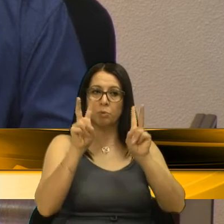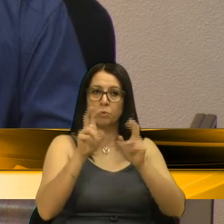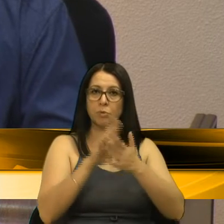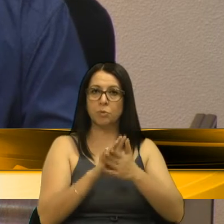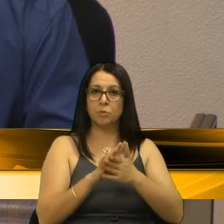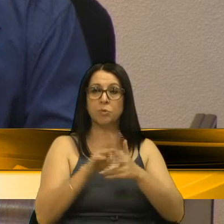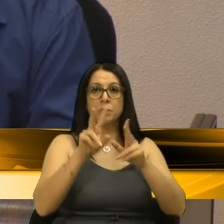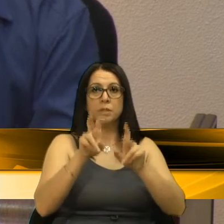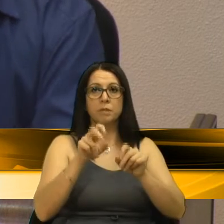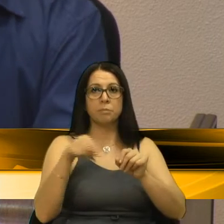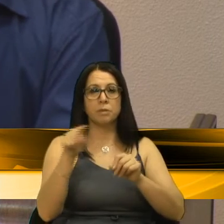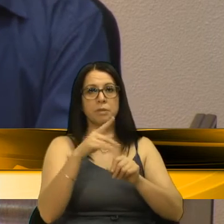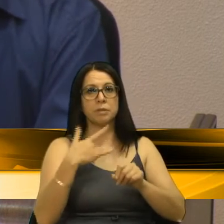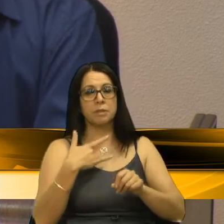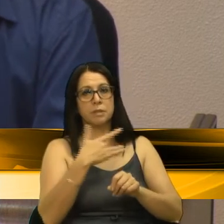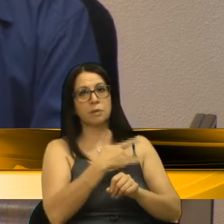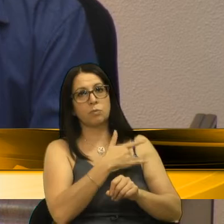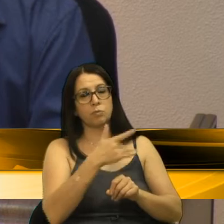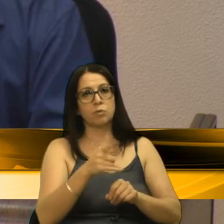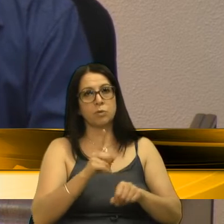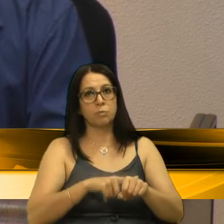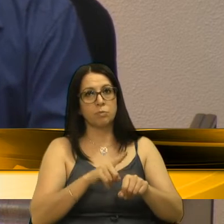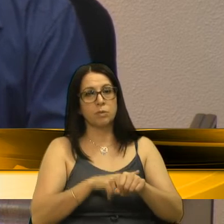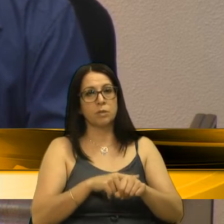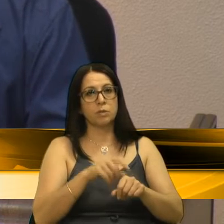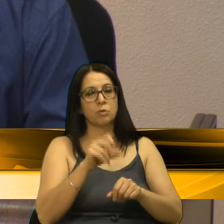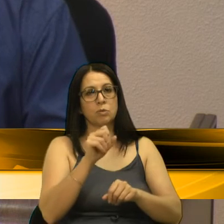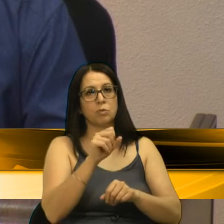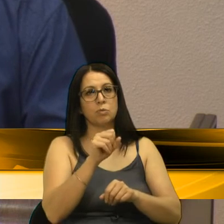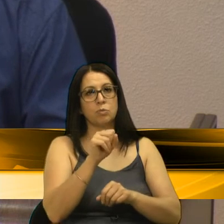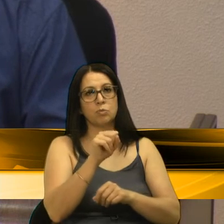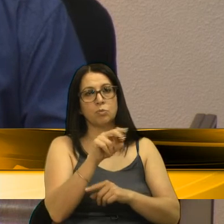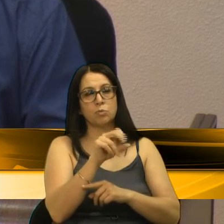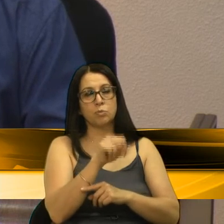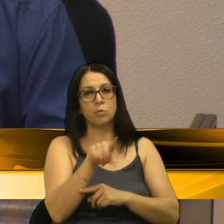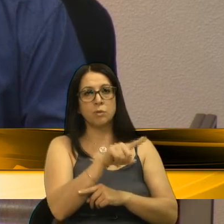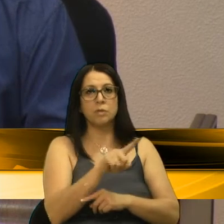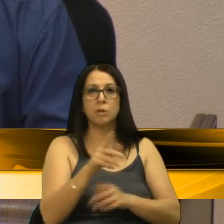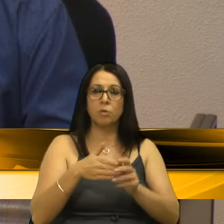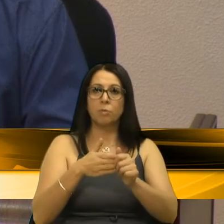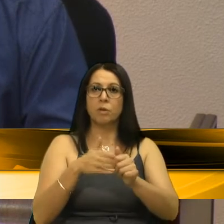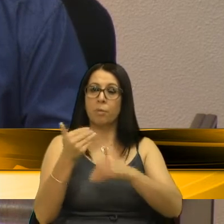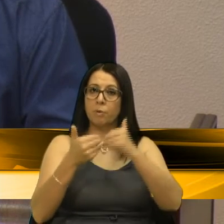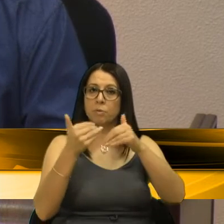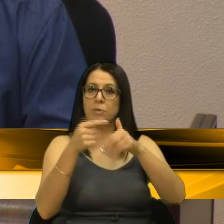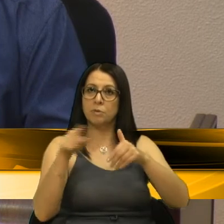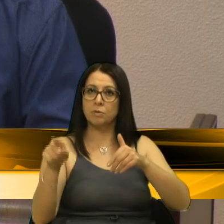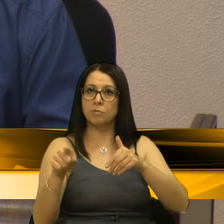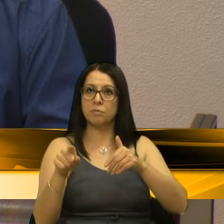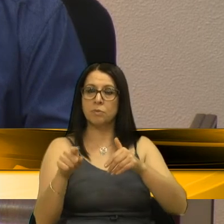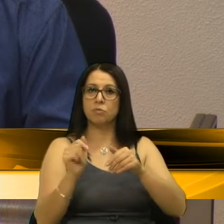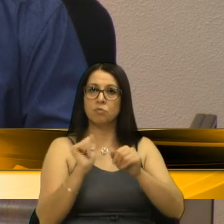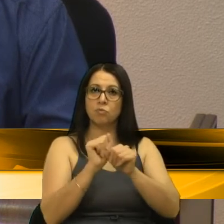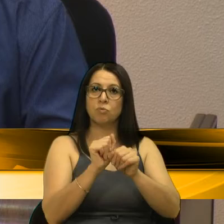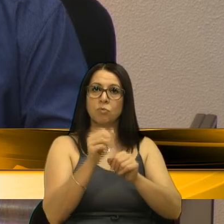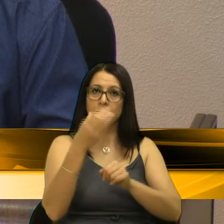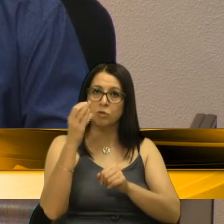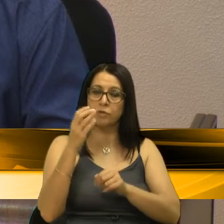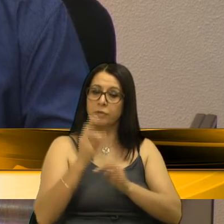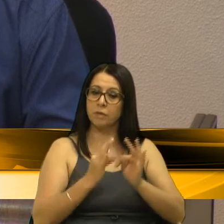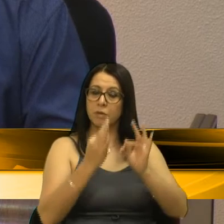da área de saúde pertinentes ao desenvolvimento do Sistema Único de Saúde. 26, acompanhar o processo de desenvolvimento e incorporação científica e